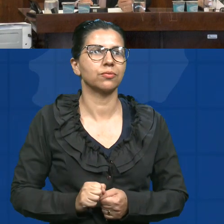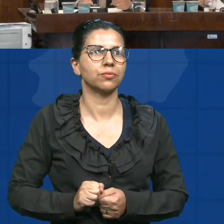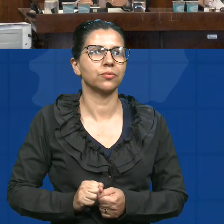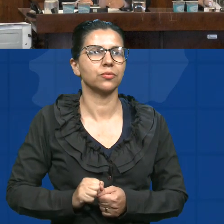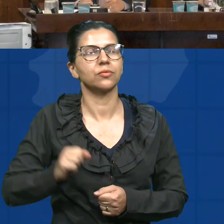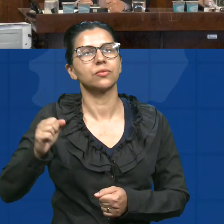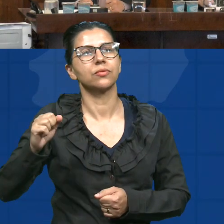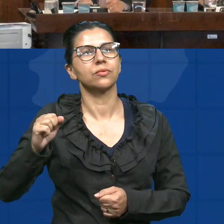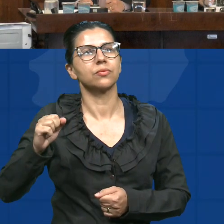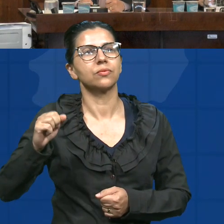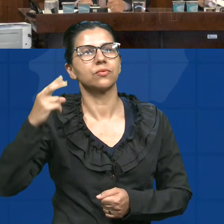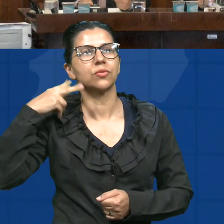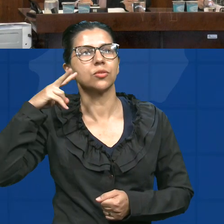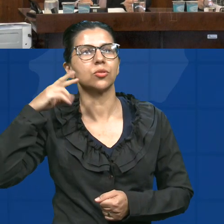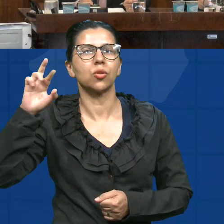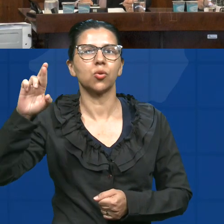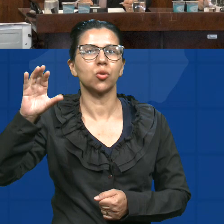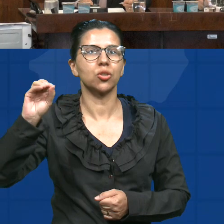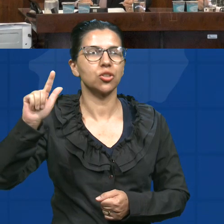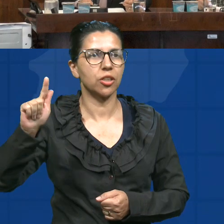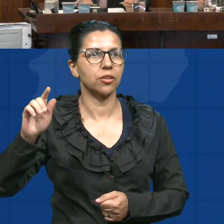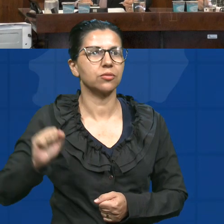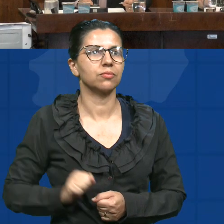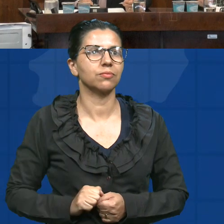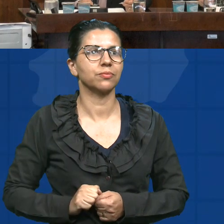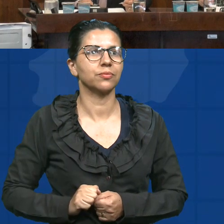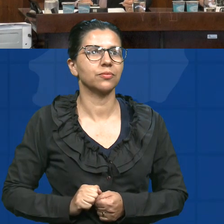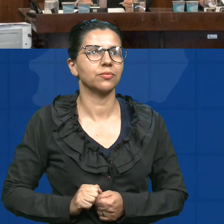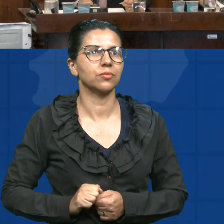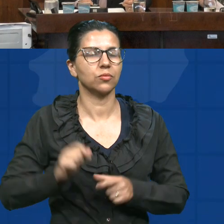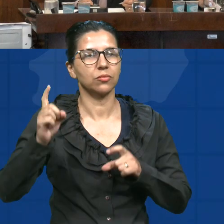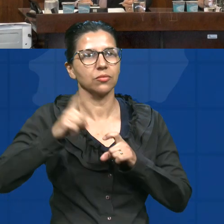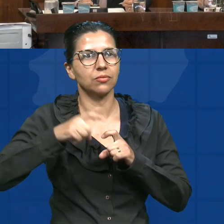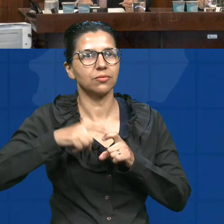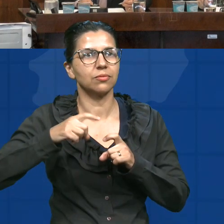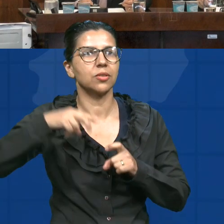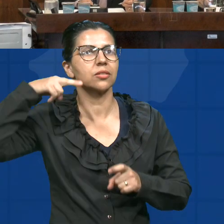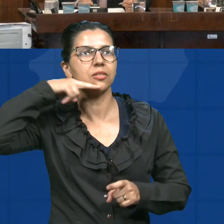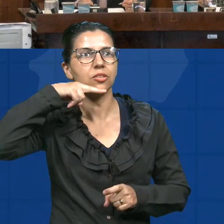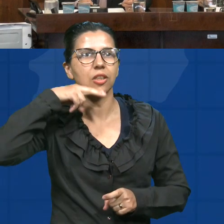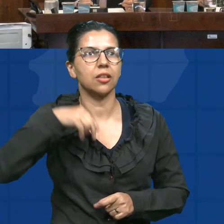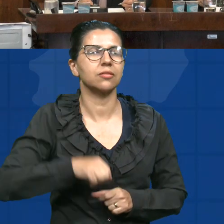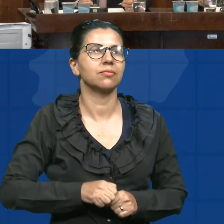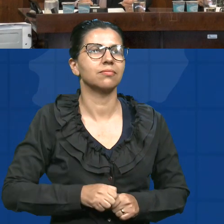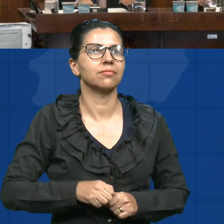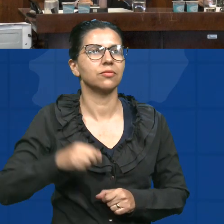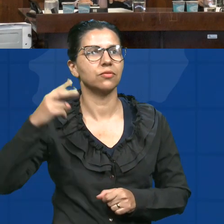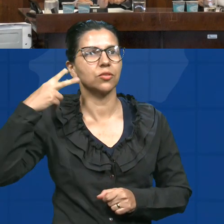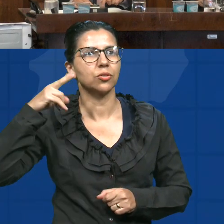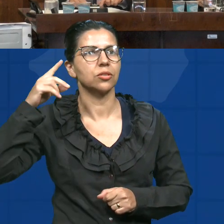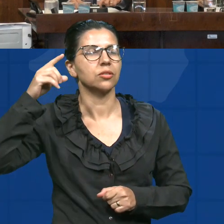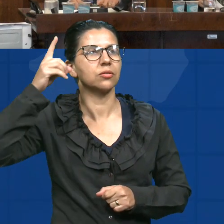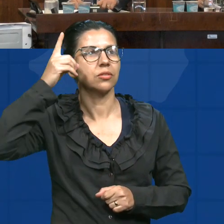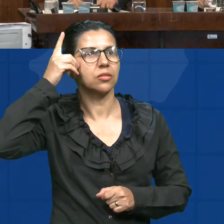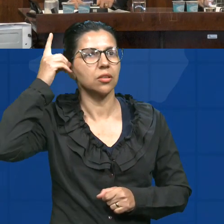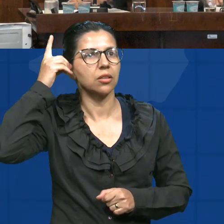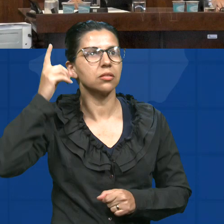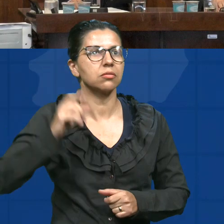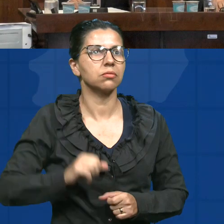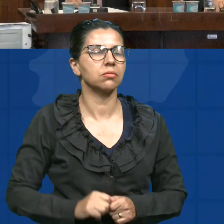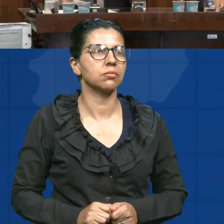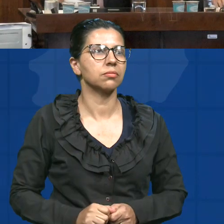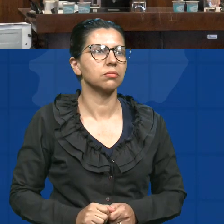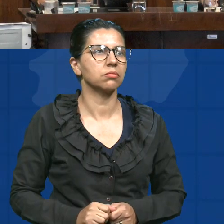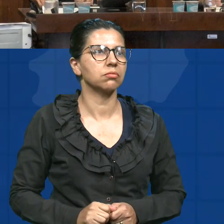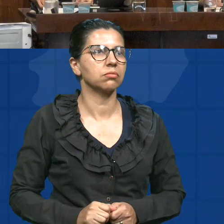Rogerinho, vereador doutor Nechar, vereador professora Daniela, vereadora Vânia Ramos.